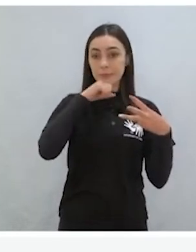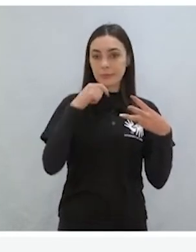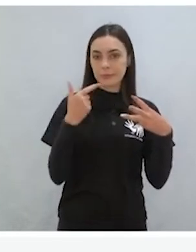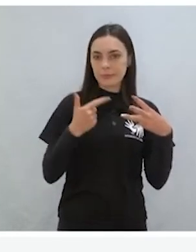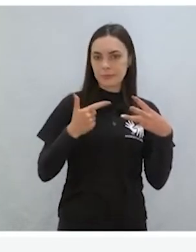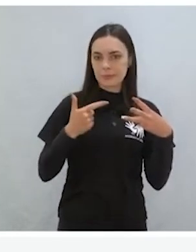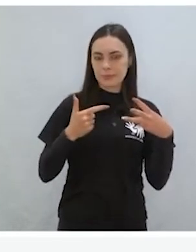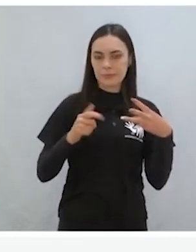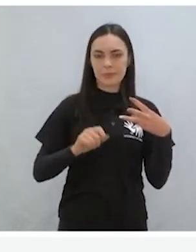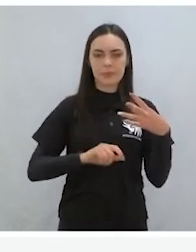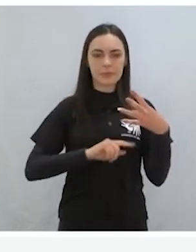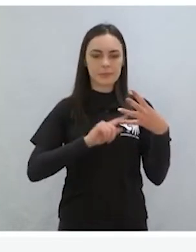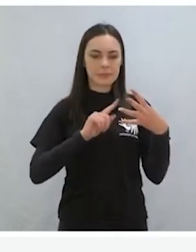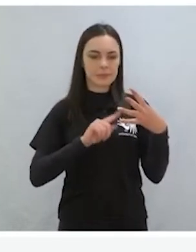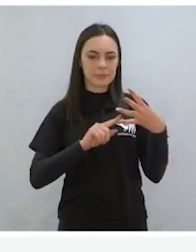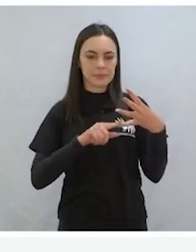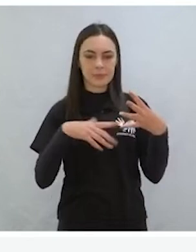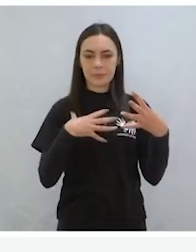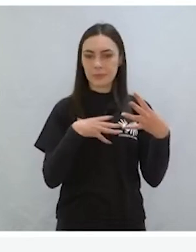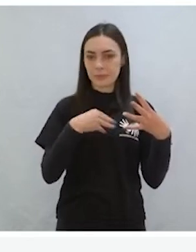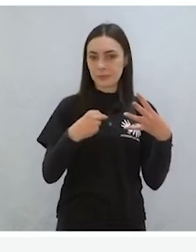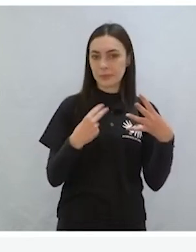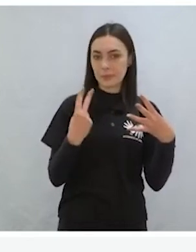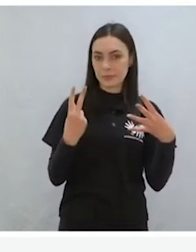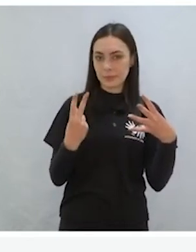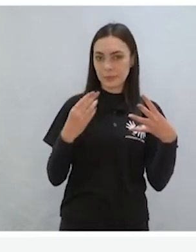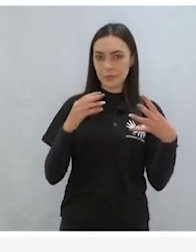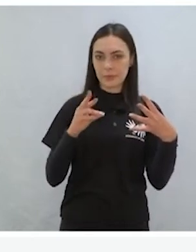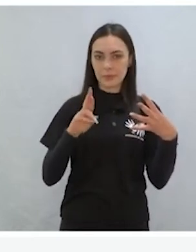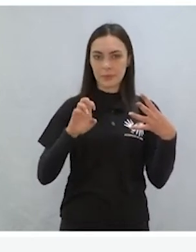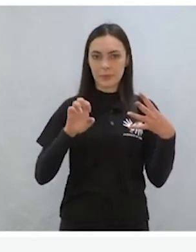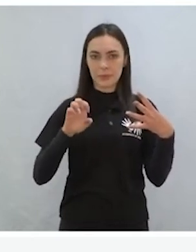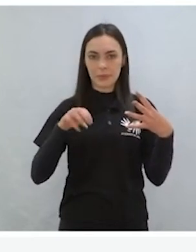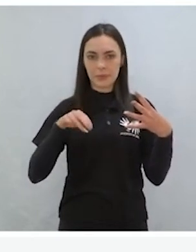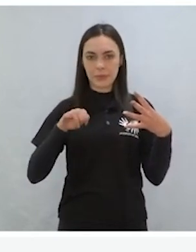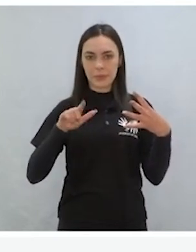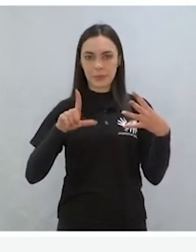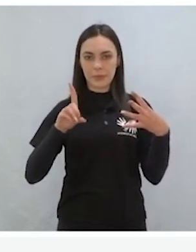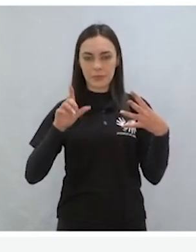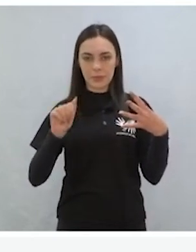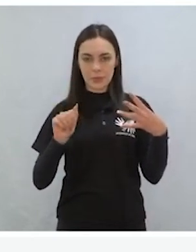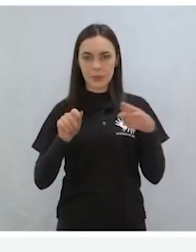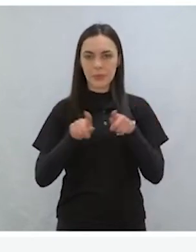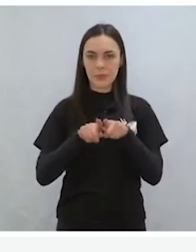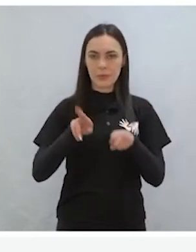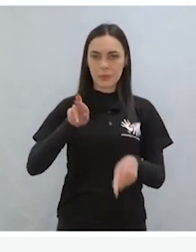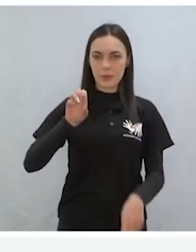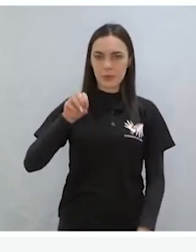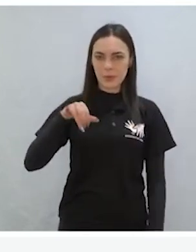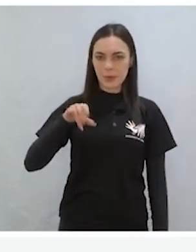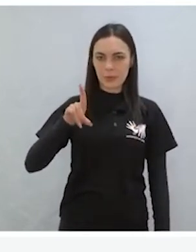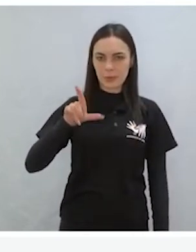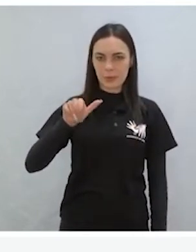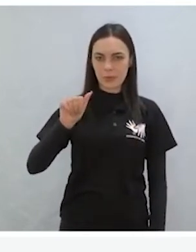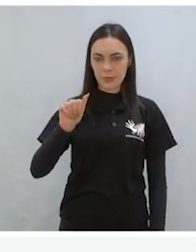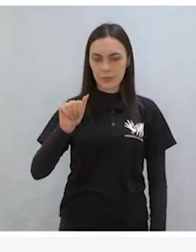A madrasta, as filhas Cremilda e Romilda.